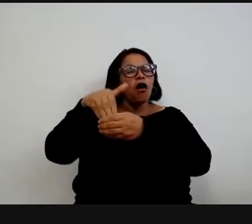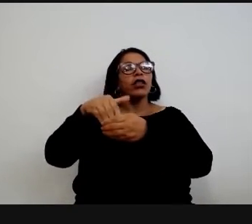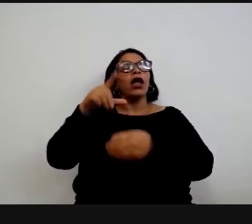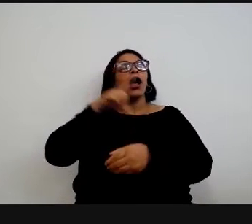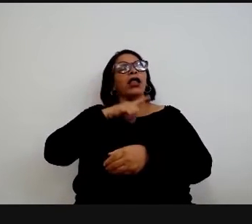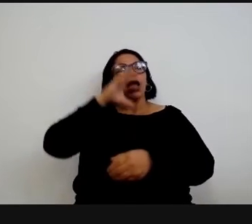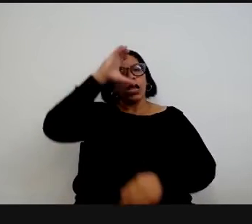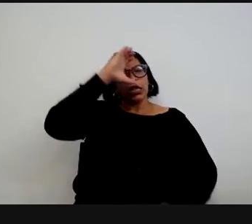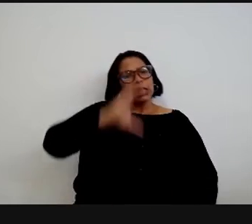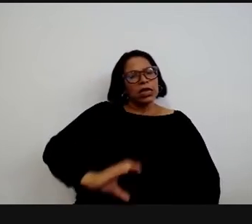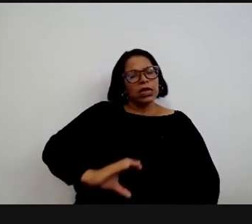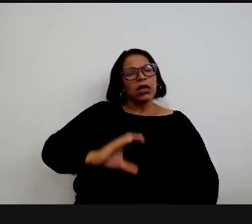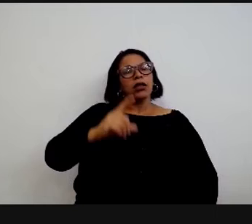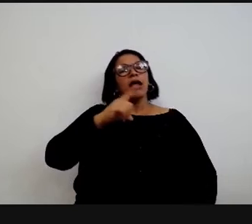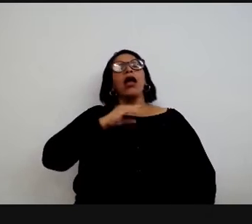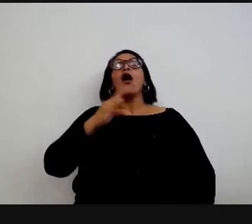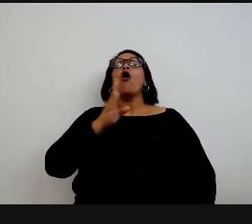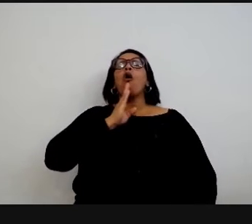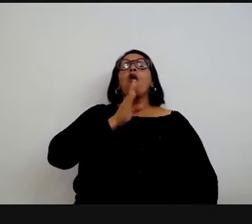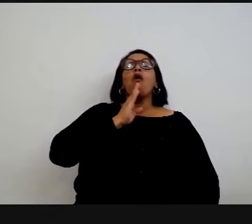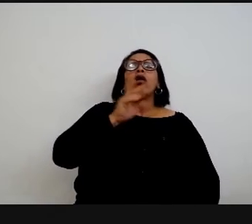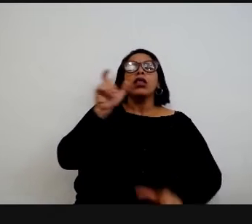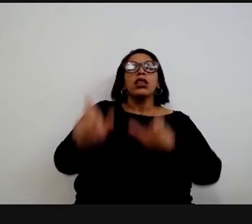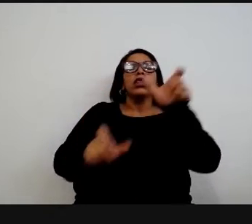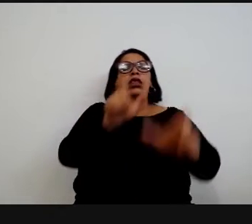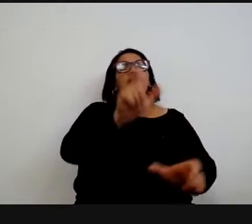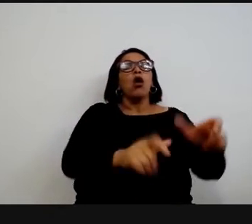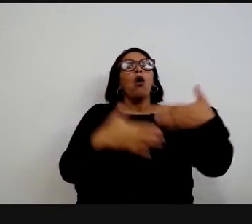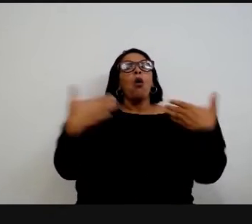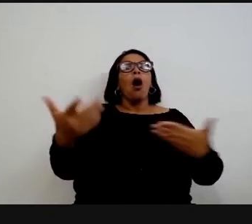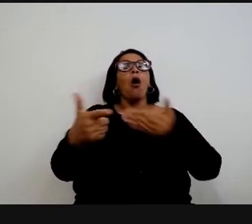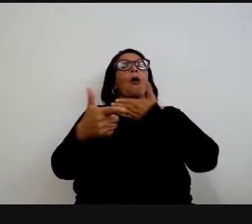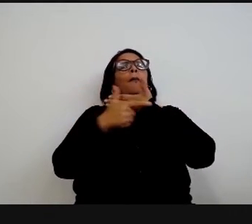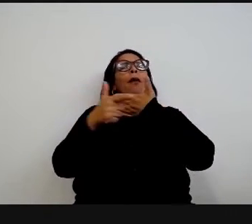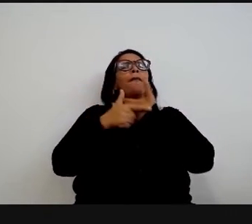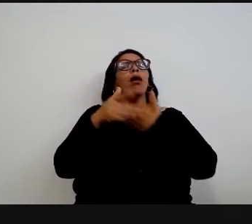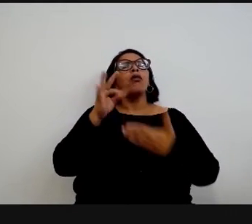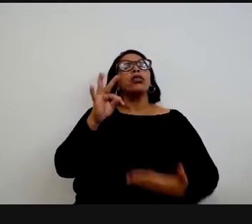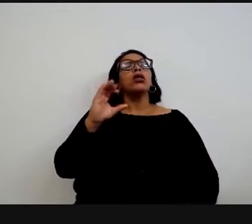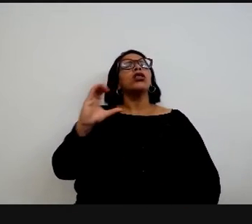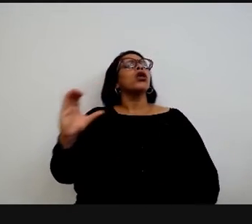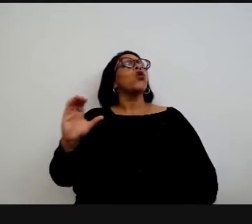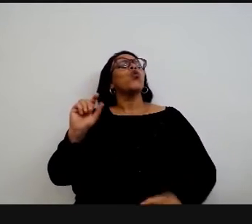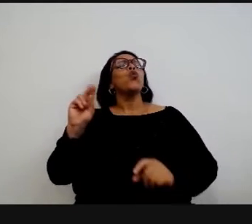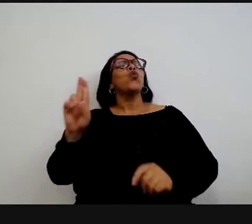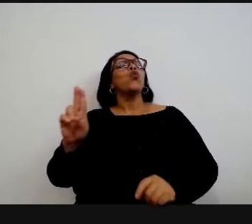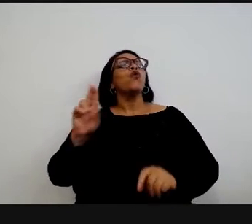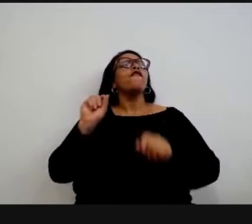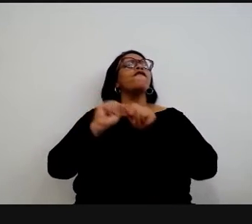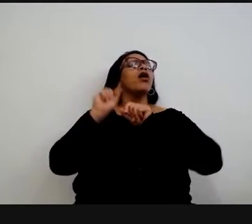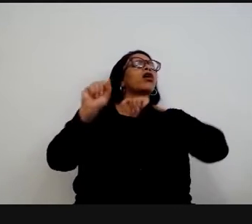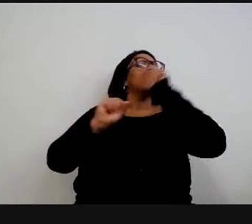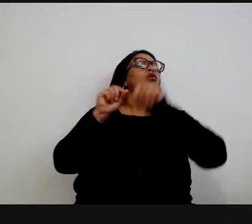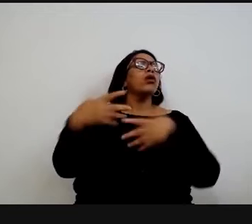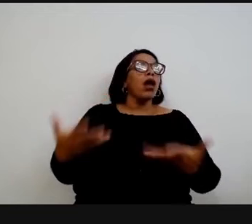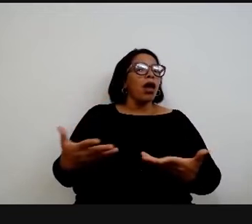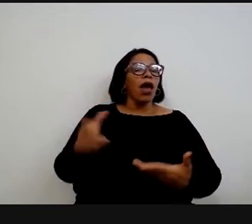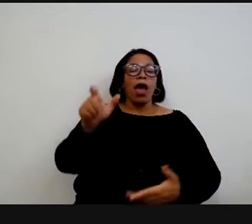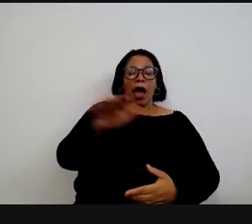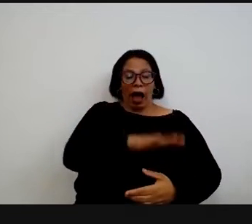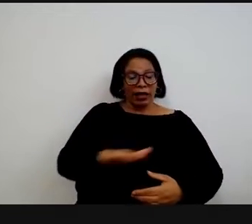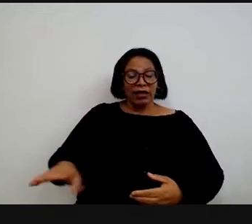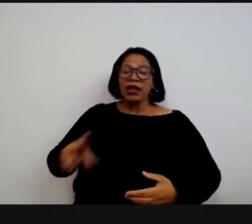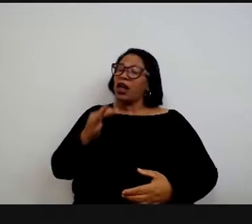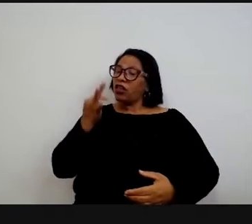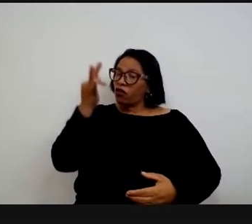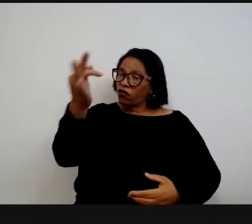votarem, a serem cidadãos, né, conhecerem, né, qual é o papel do Tribunal de Contas e exercerem o seu papel social de